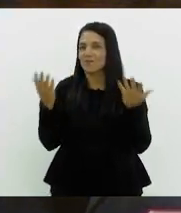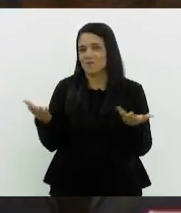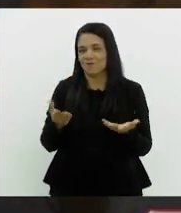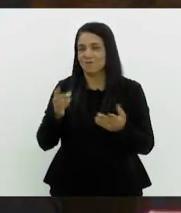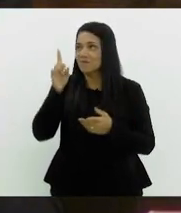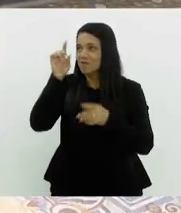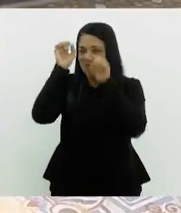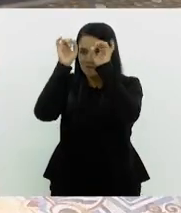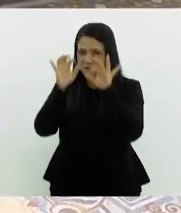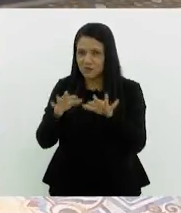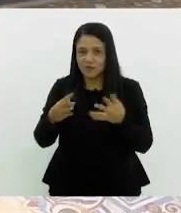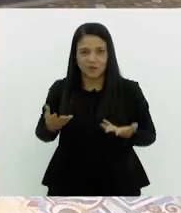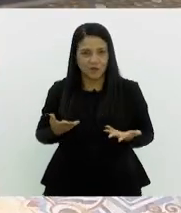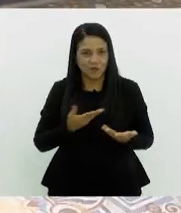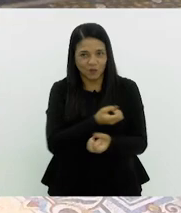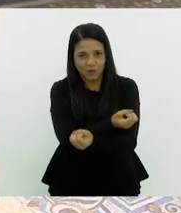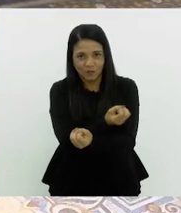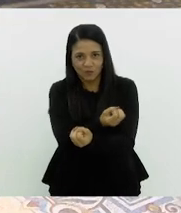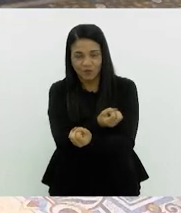todos.